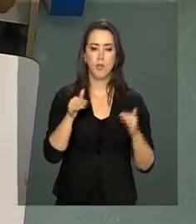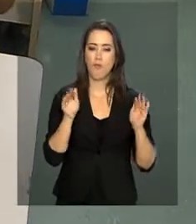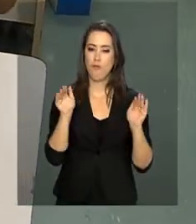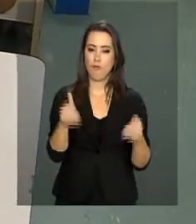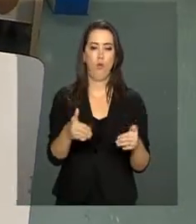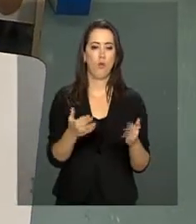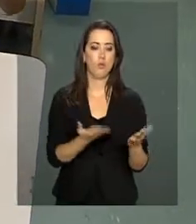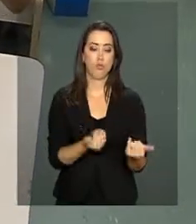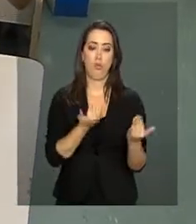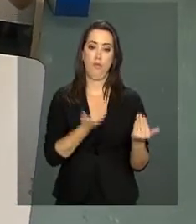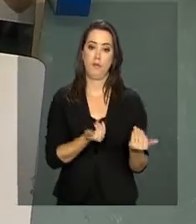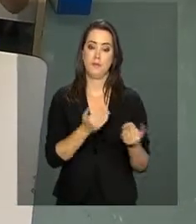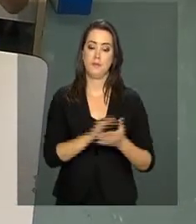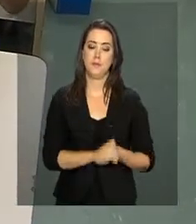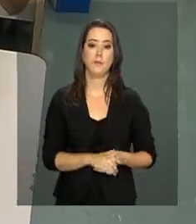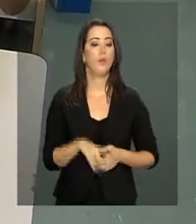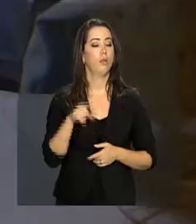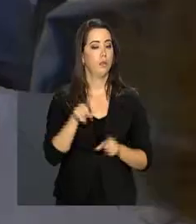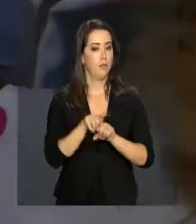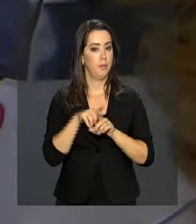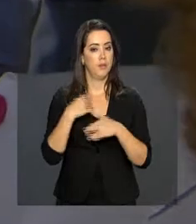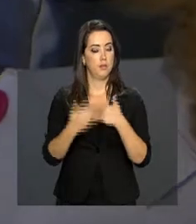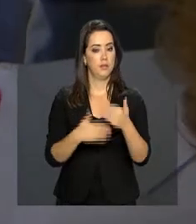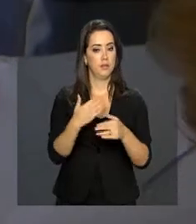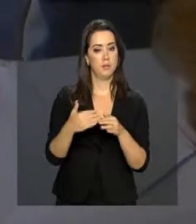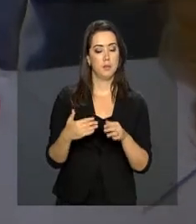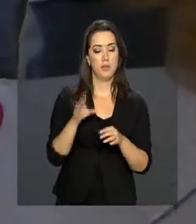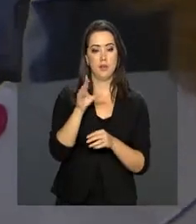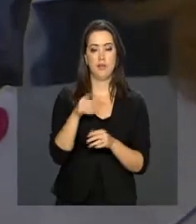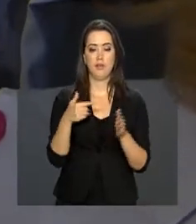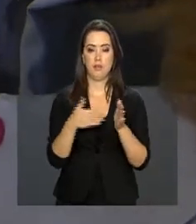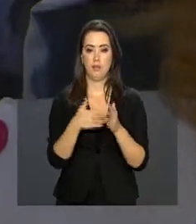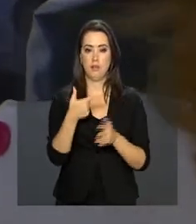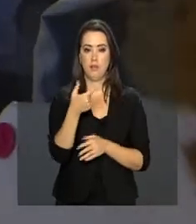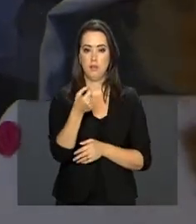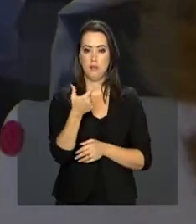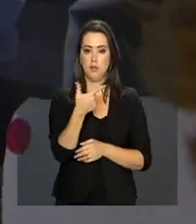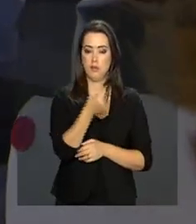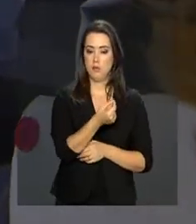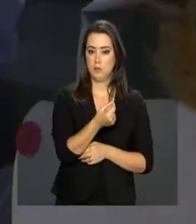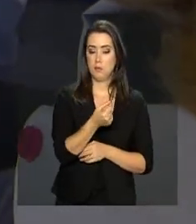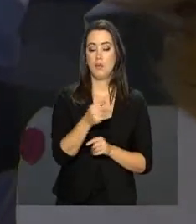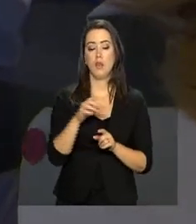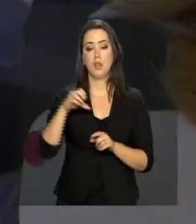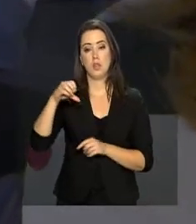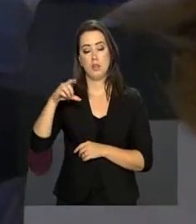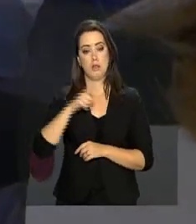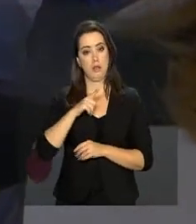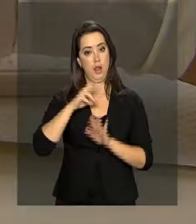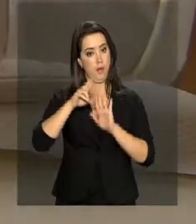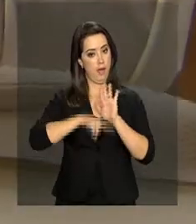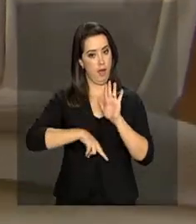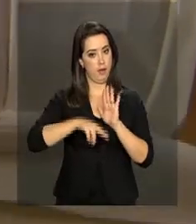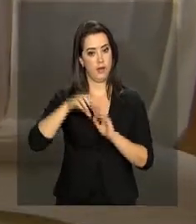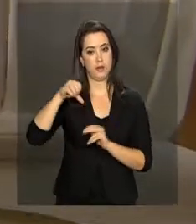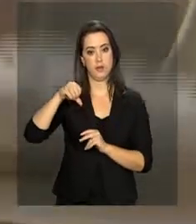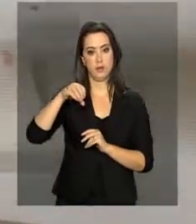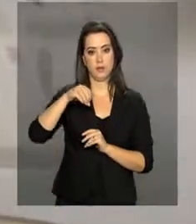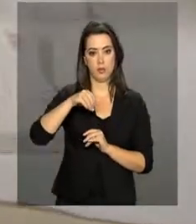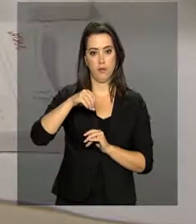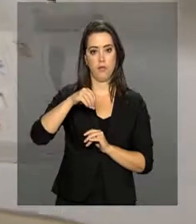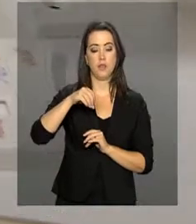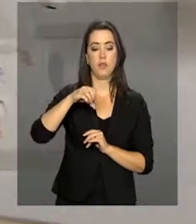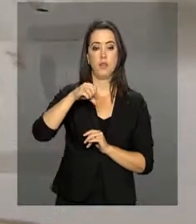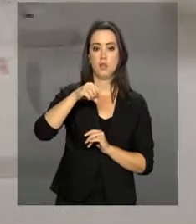ações o brasil também caminha para atender até 2020 a regra 90 90 noventa um compromisso global